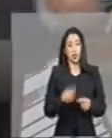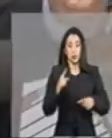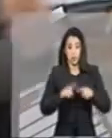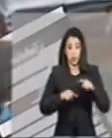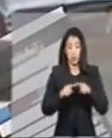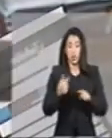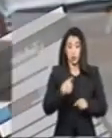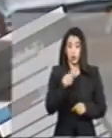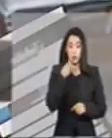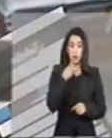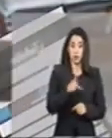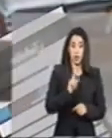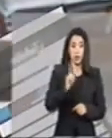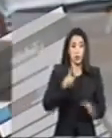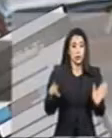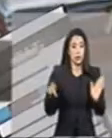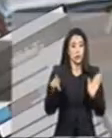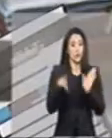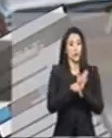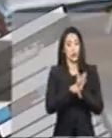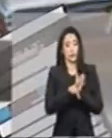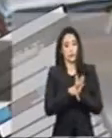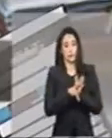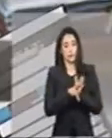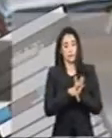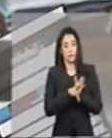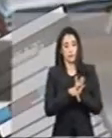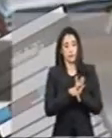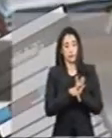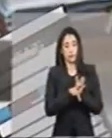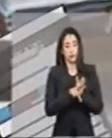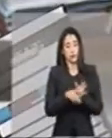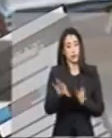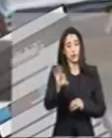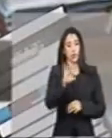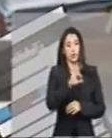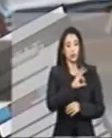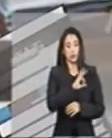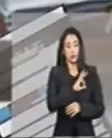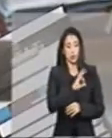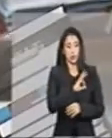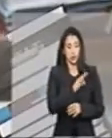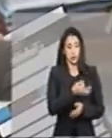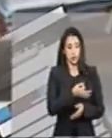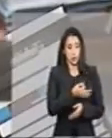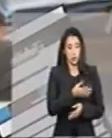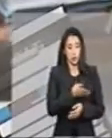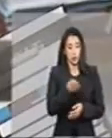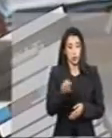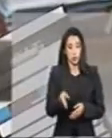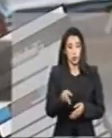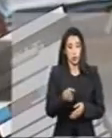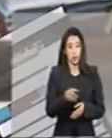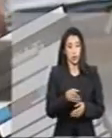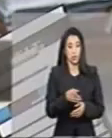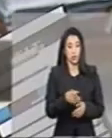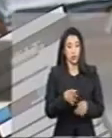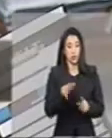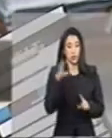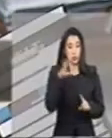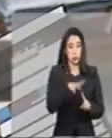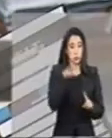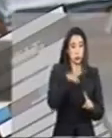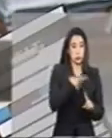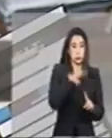não pertencente aos agentes públicos que estavam sendo fustigados no